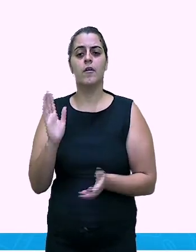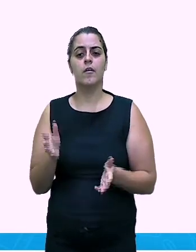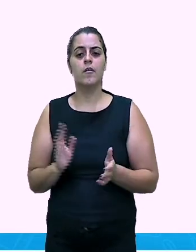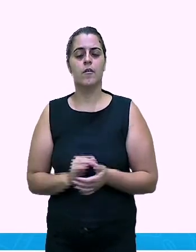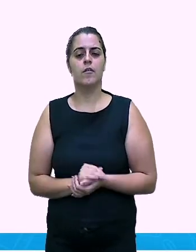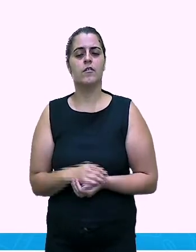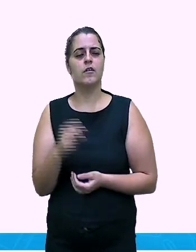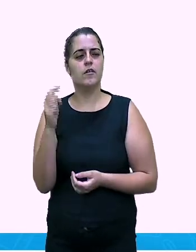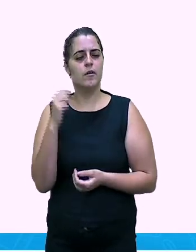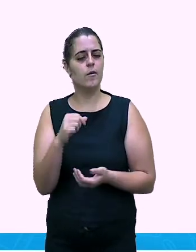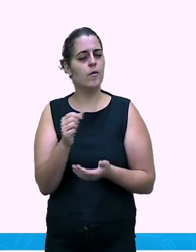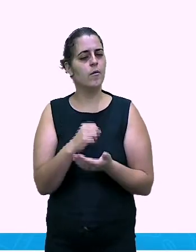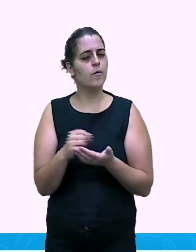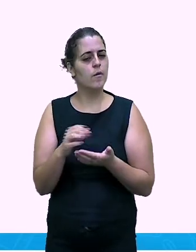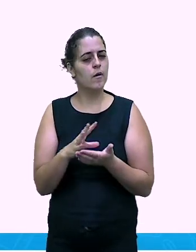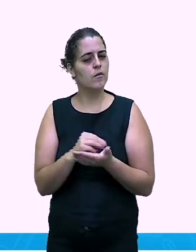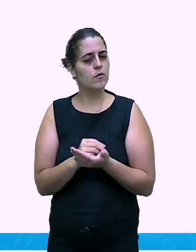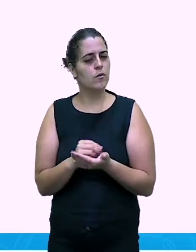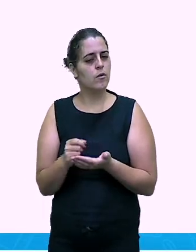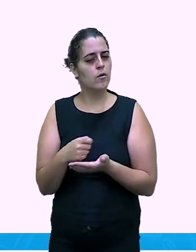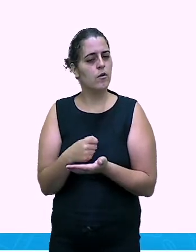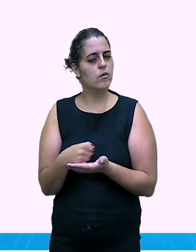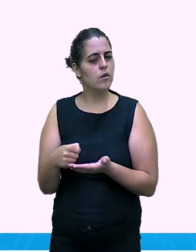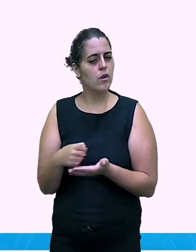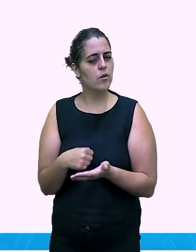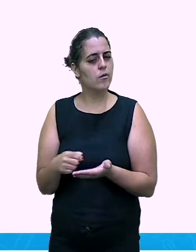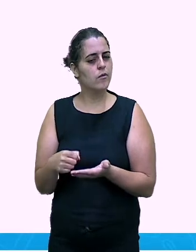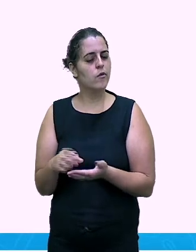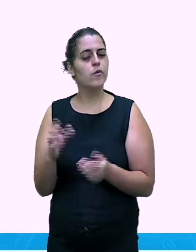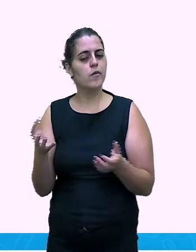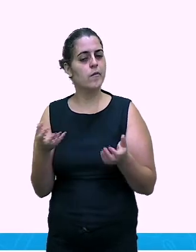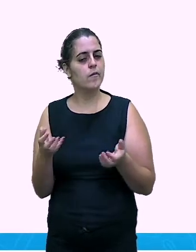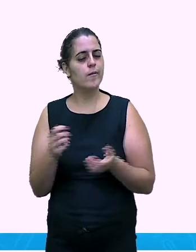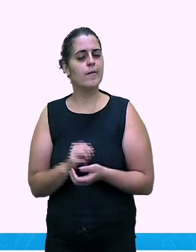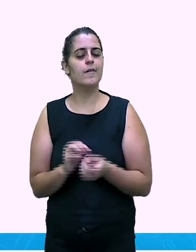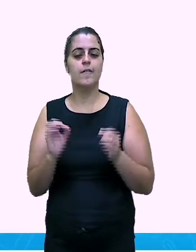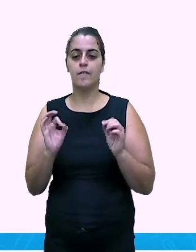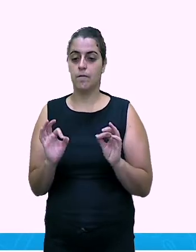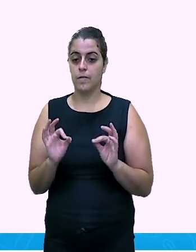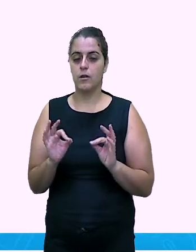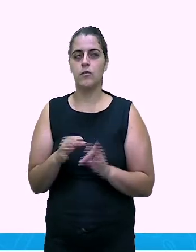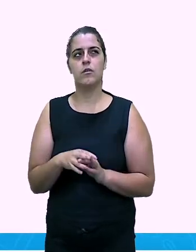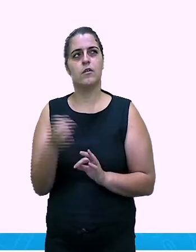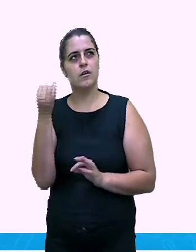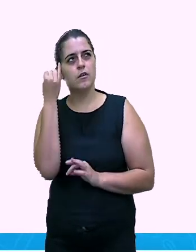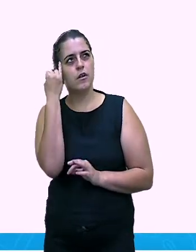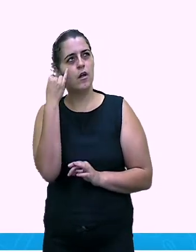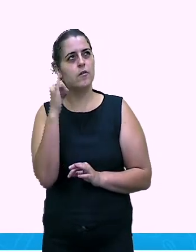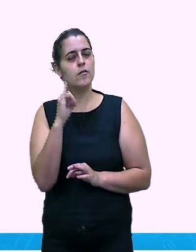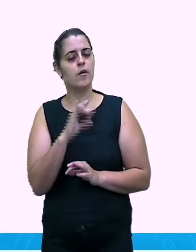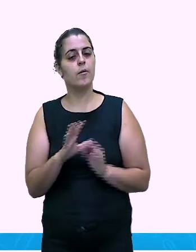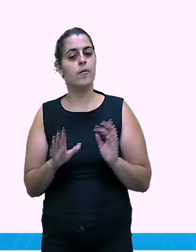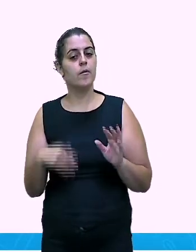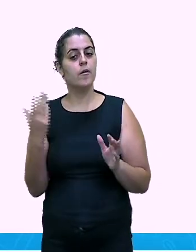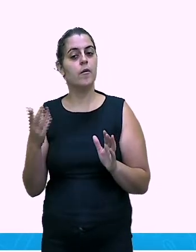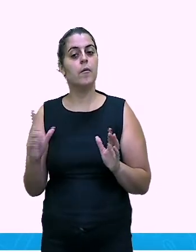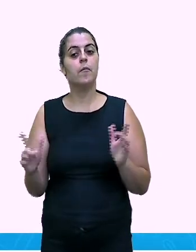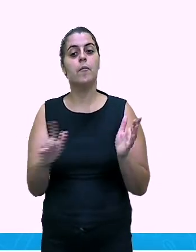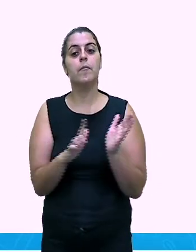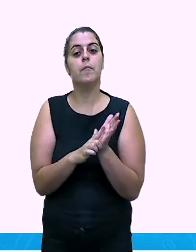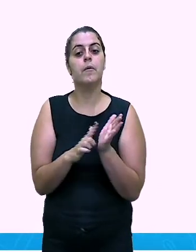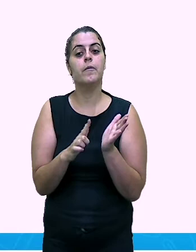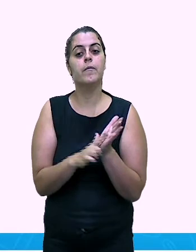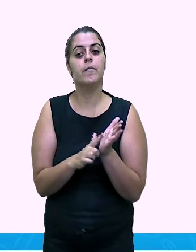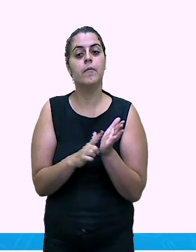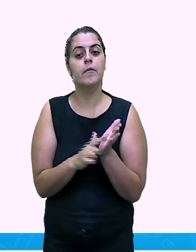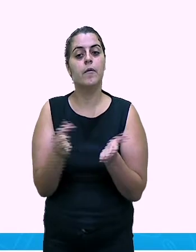o rascunho da sua história em quadrinho. Feito toda essa etapa, você vai passar agora